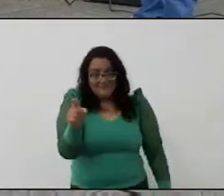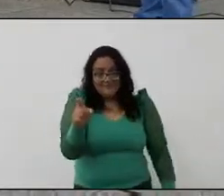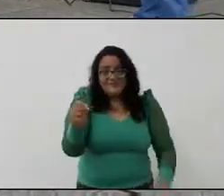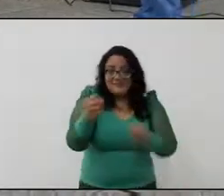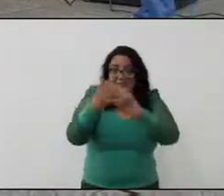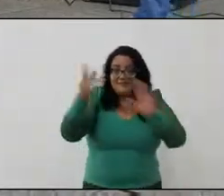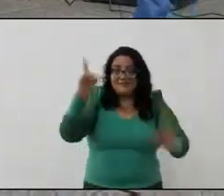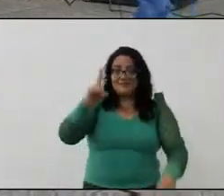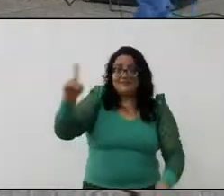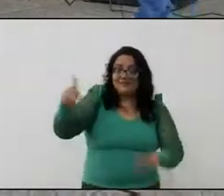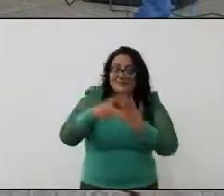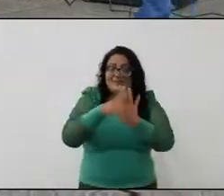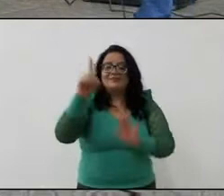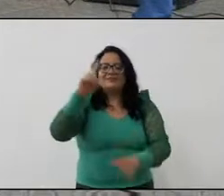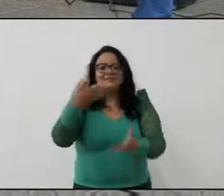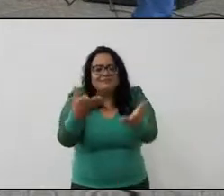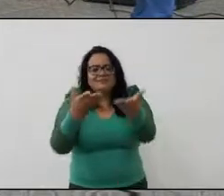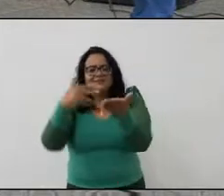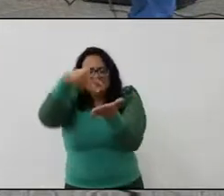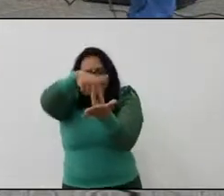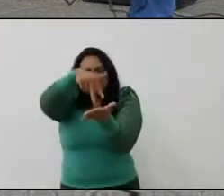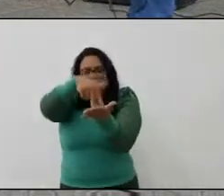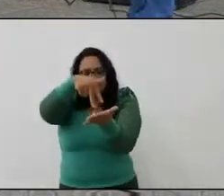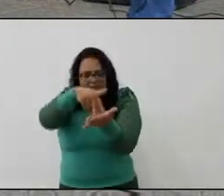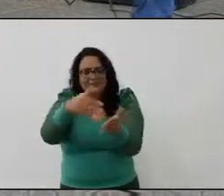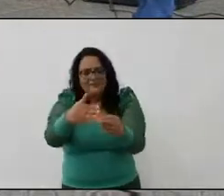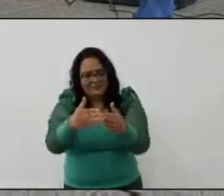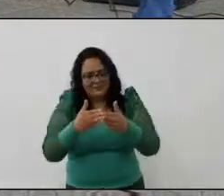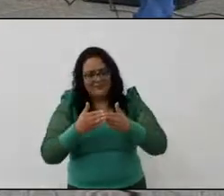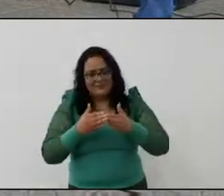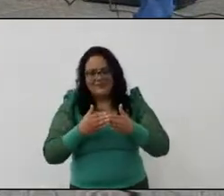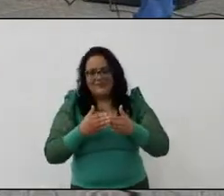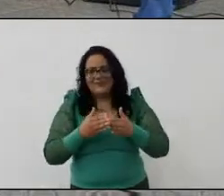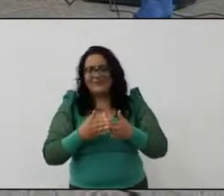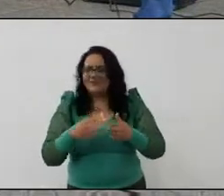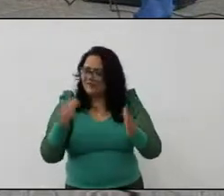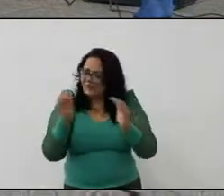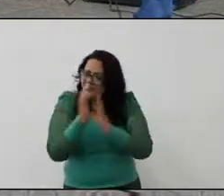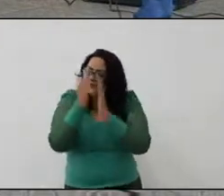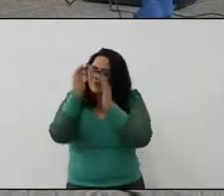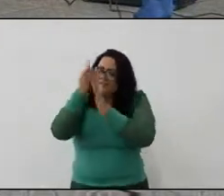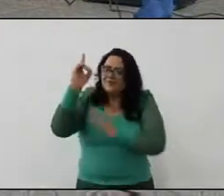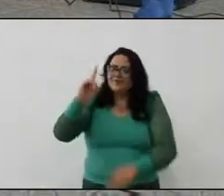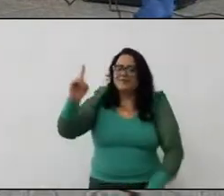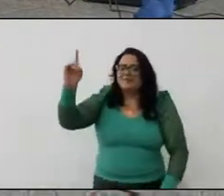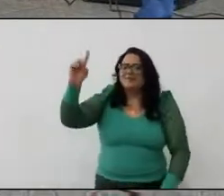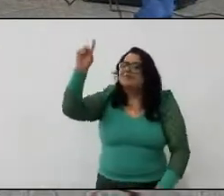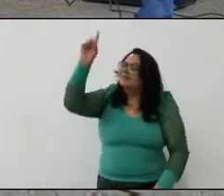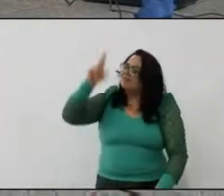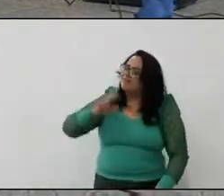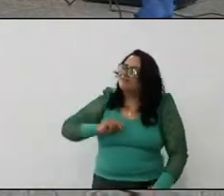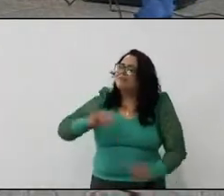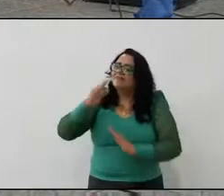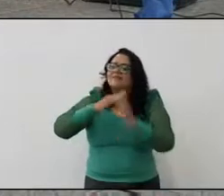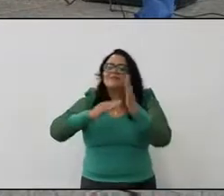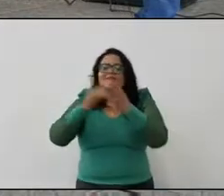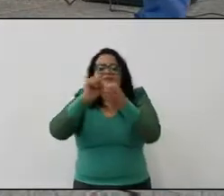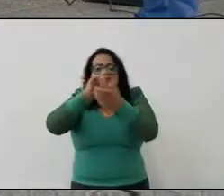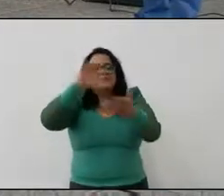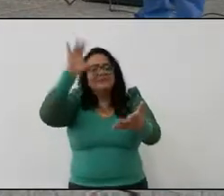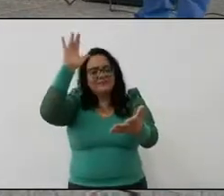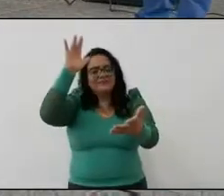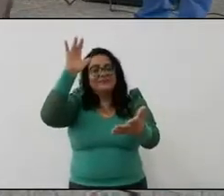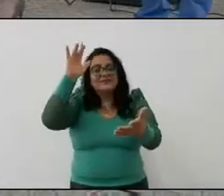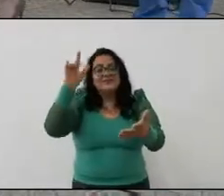glória a Deus para o Senhor. Eu queria convidar a igreja para ficar de pé. Vamos adorar a Ele. Ele é merecedor de toda honra e toda